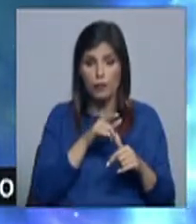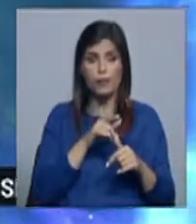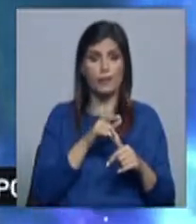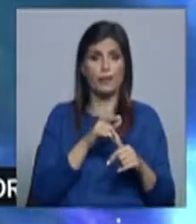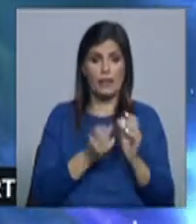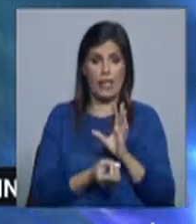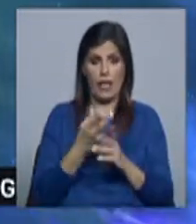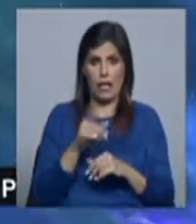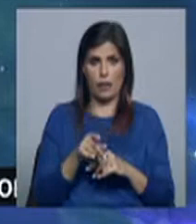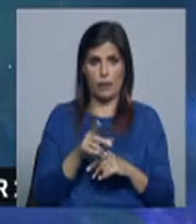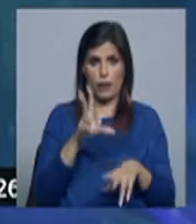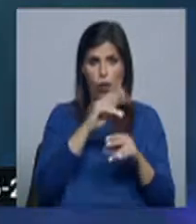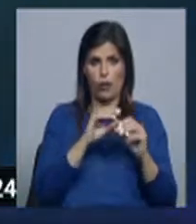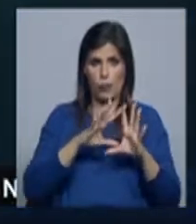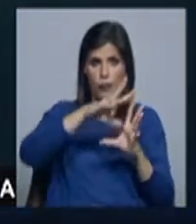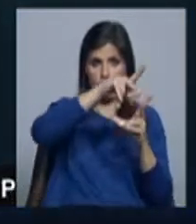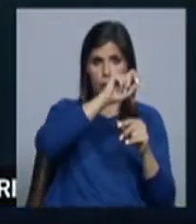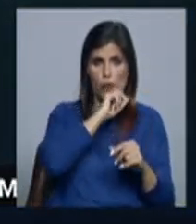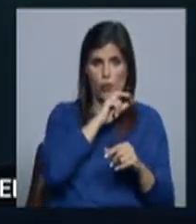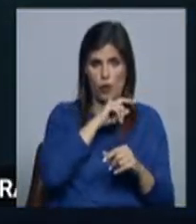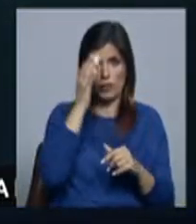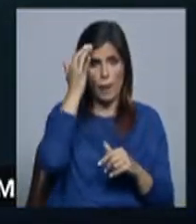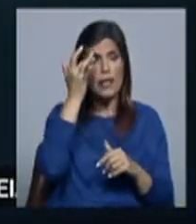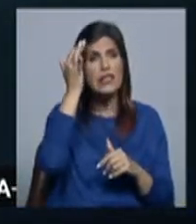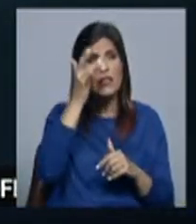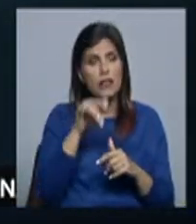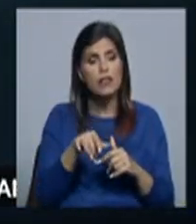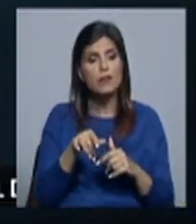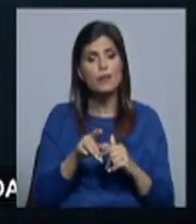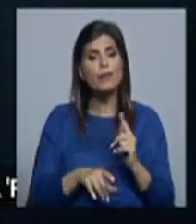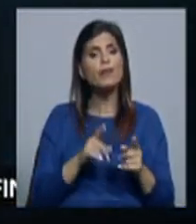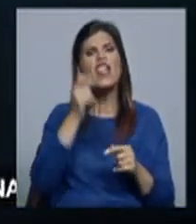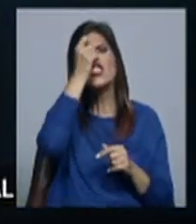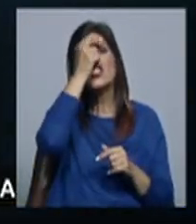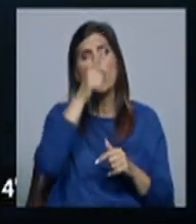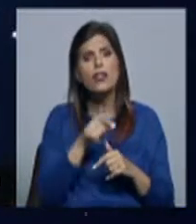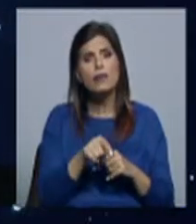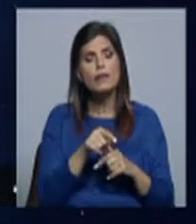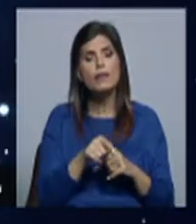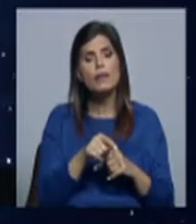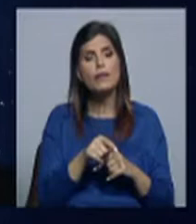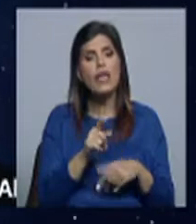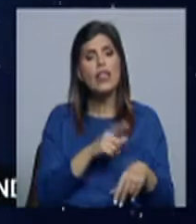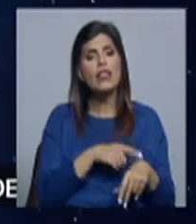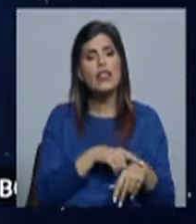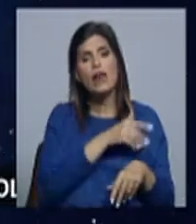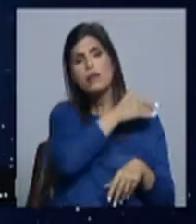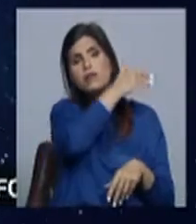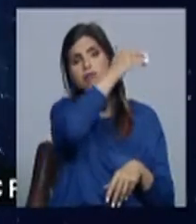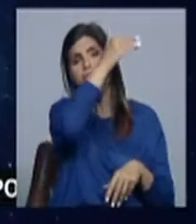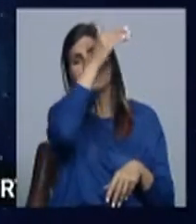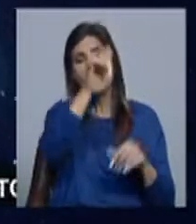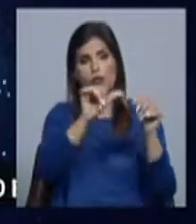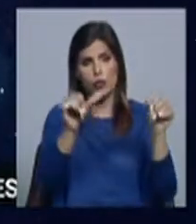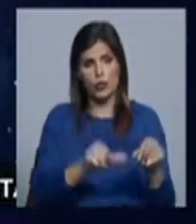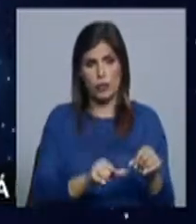criar novos planetas. Portanto, imagina aquela história do tempo distante do nosso sistema solar, em que tu tens uma anã